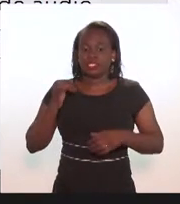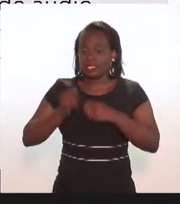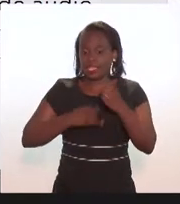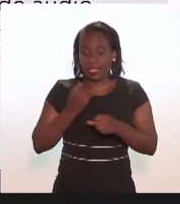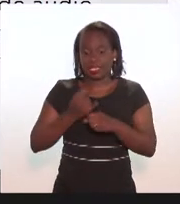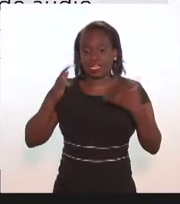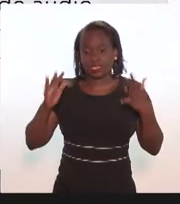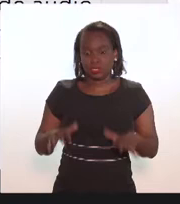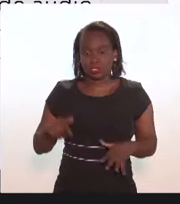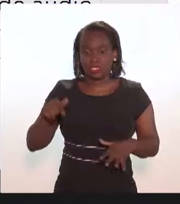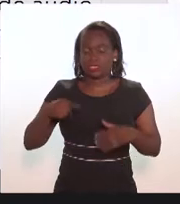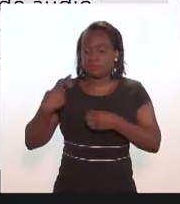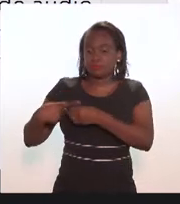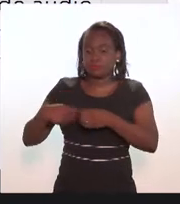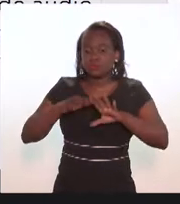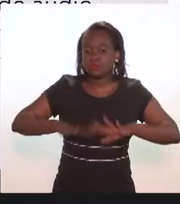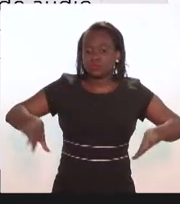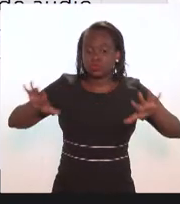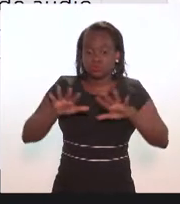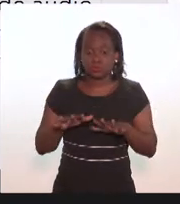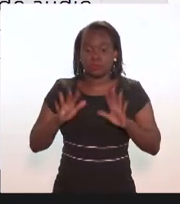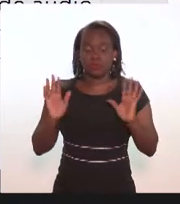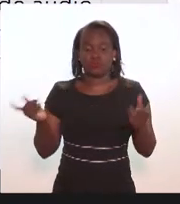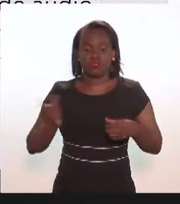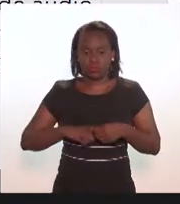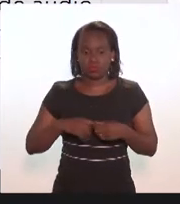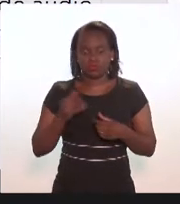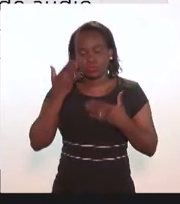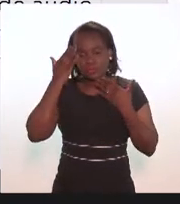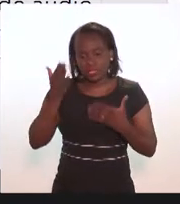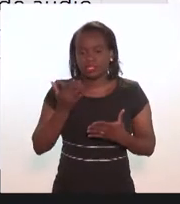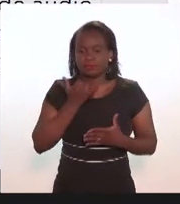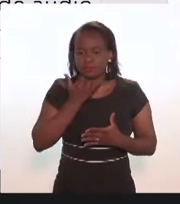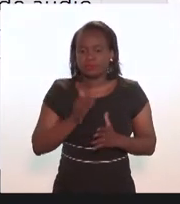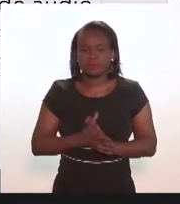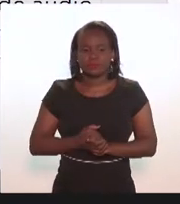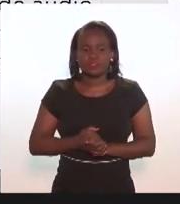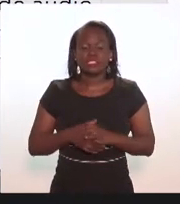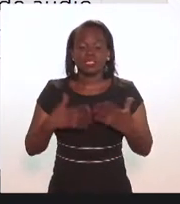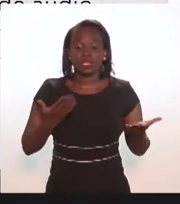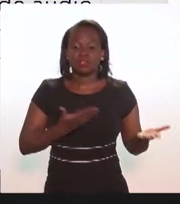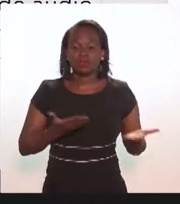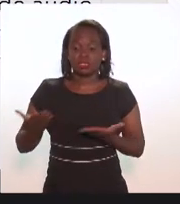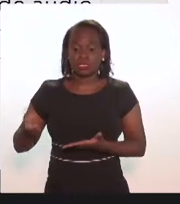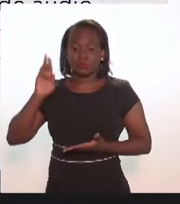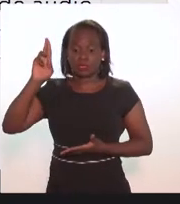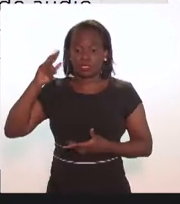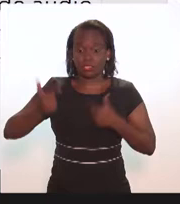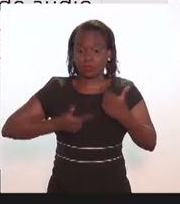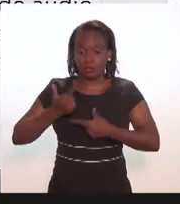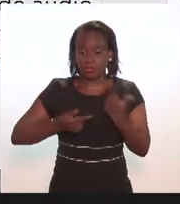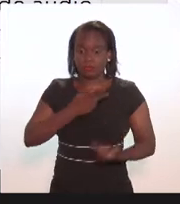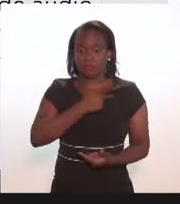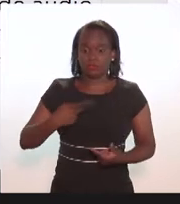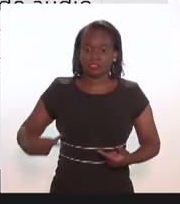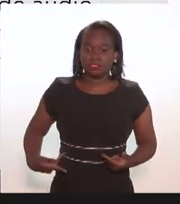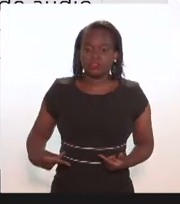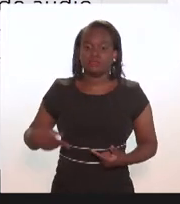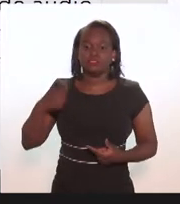internet aqui no bairro inteiro. Mas voltou. Muito obrigado, por favor. Então eu passo a condução dos trabalhos à